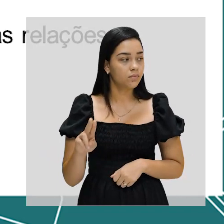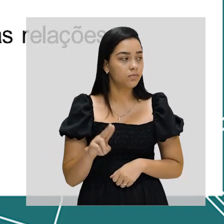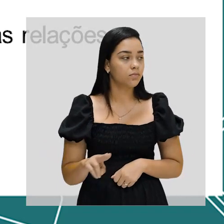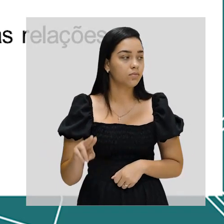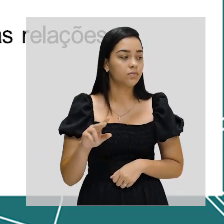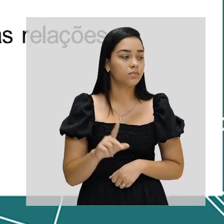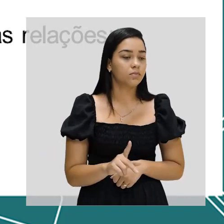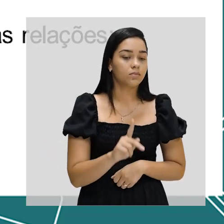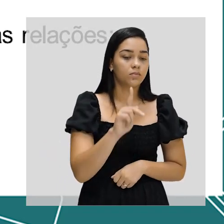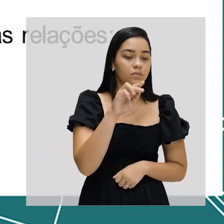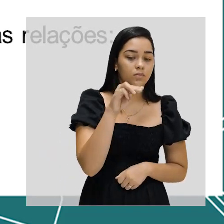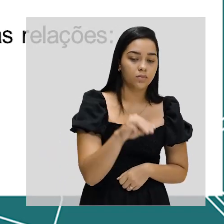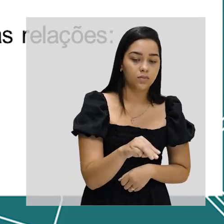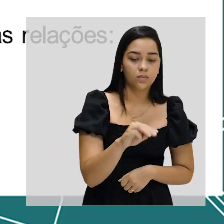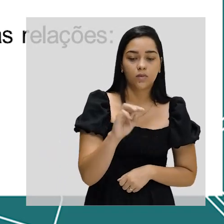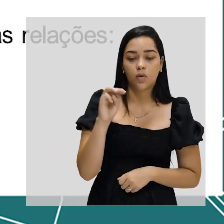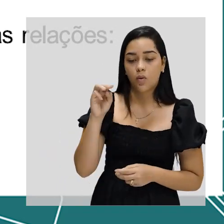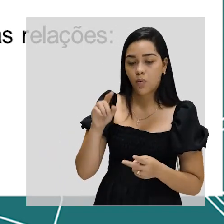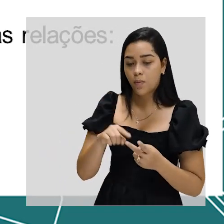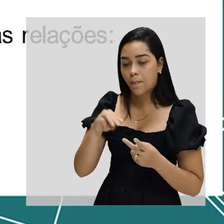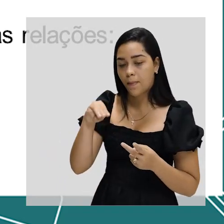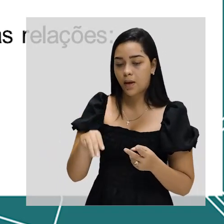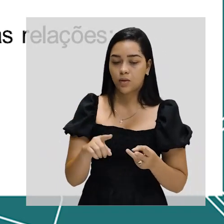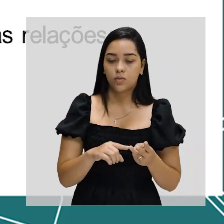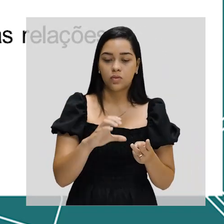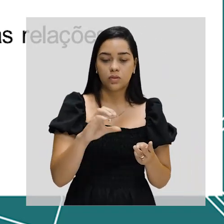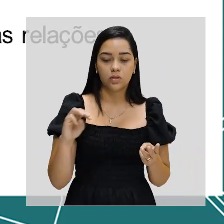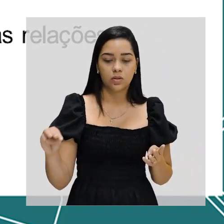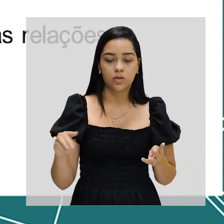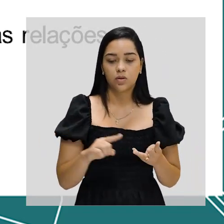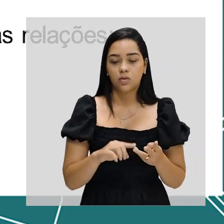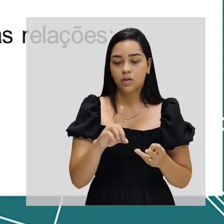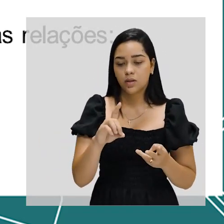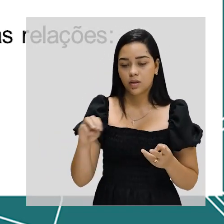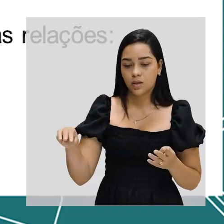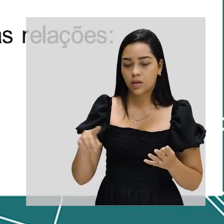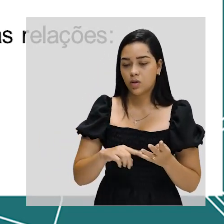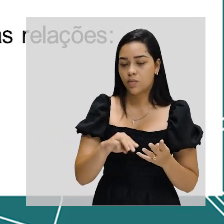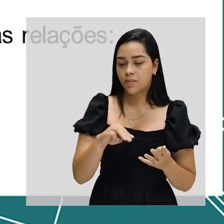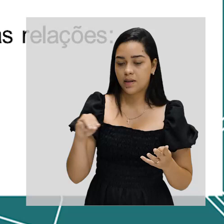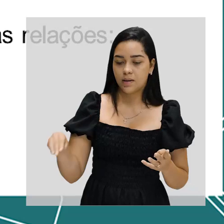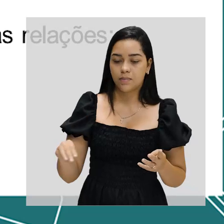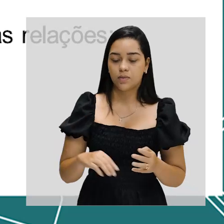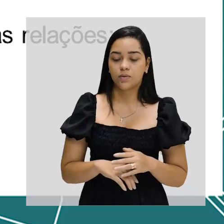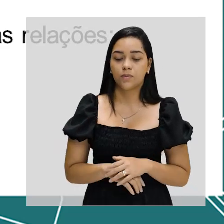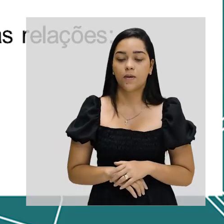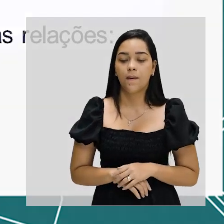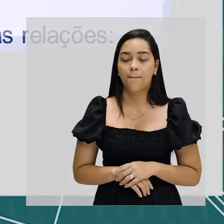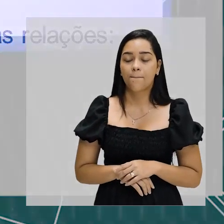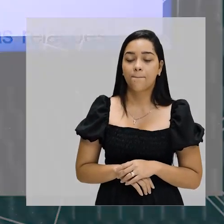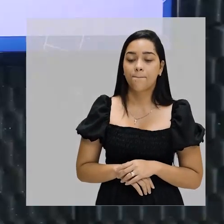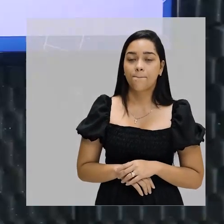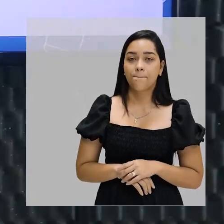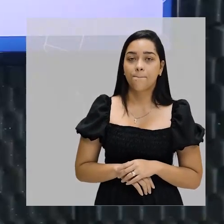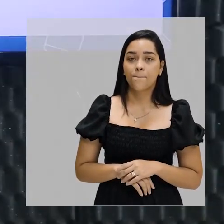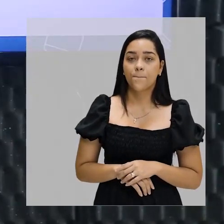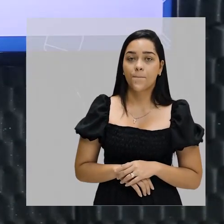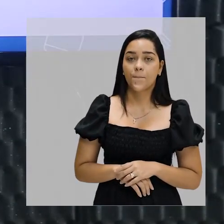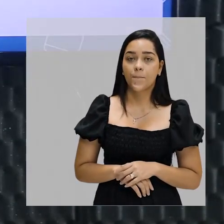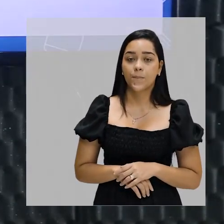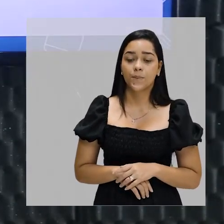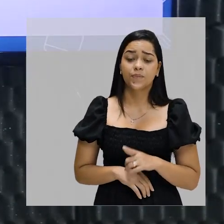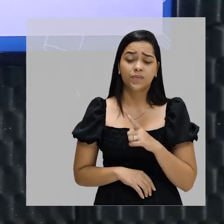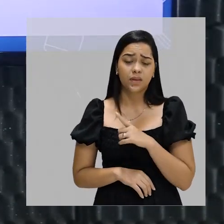o quilômetro, o metro, o centímetro, decímetro e o mililitro, certo?